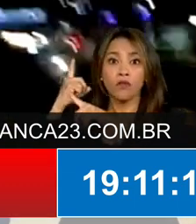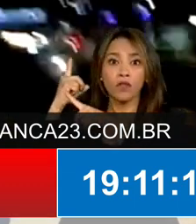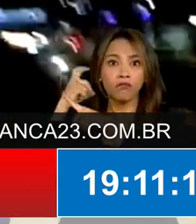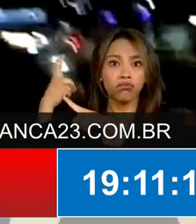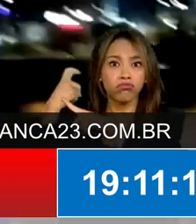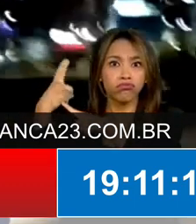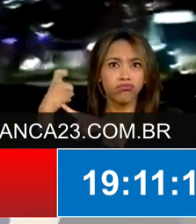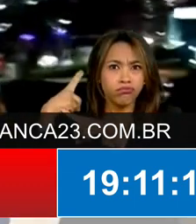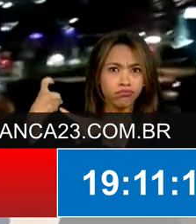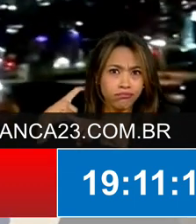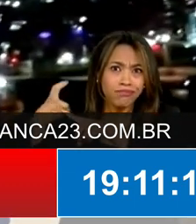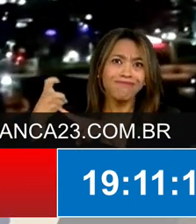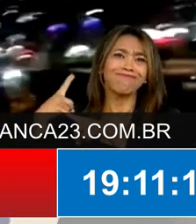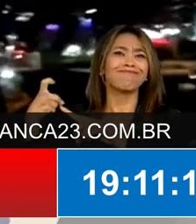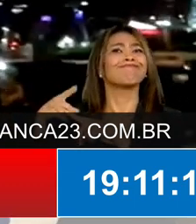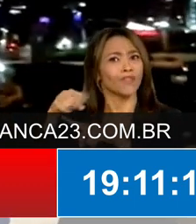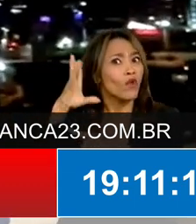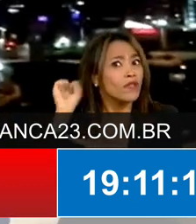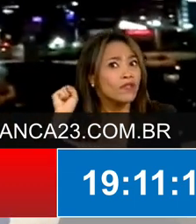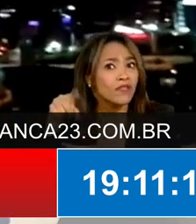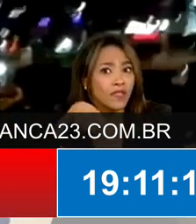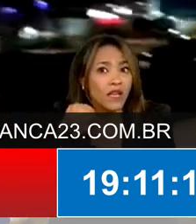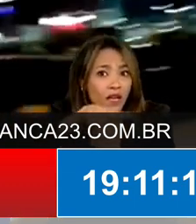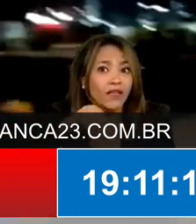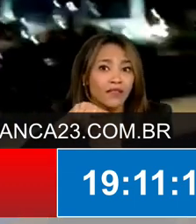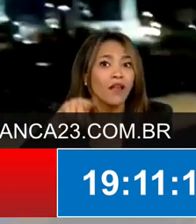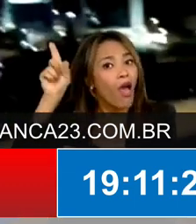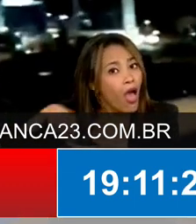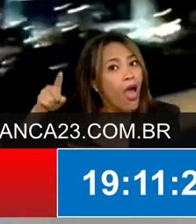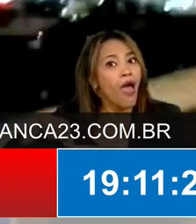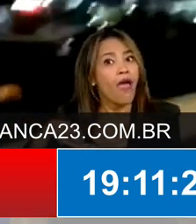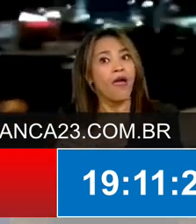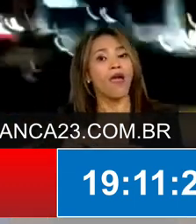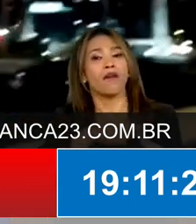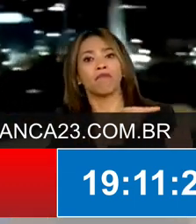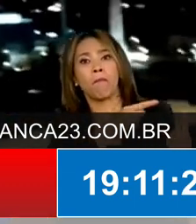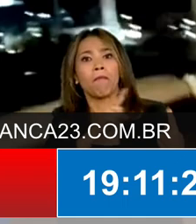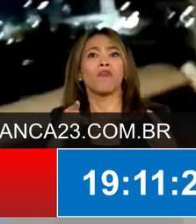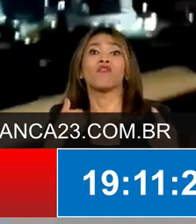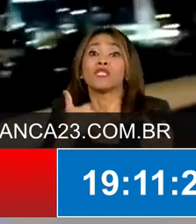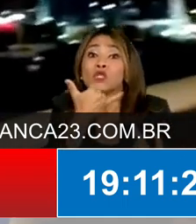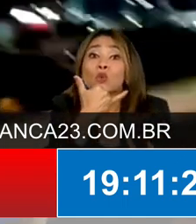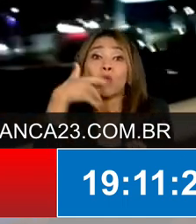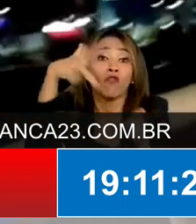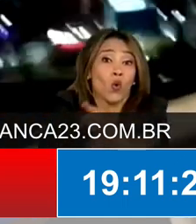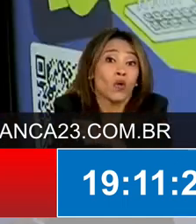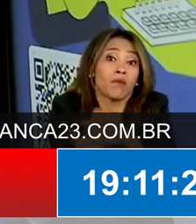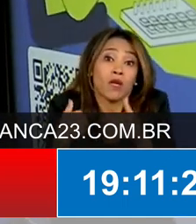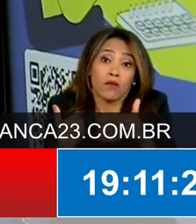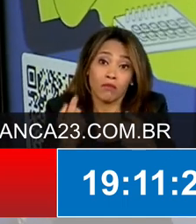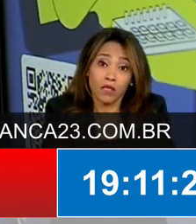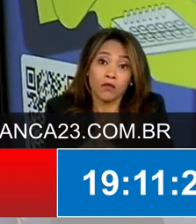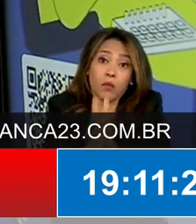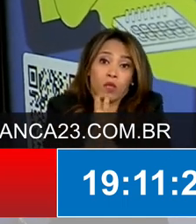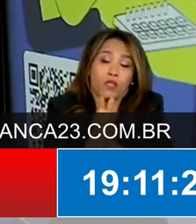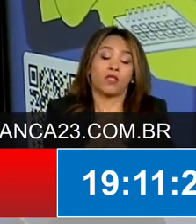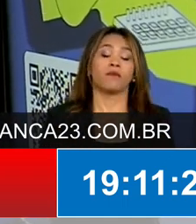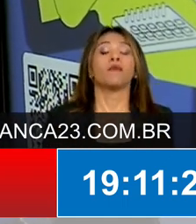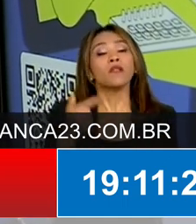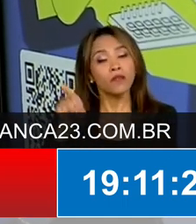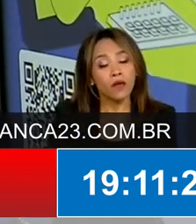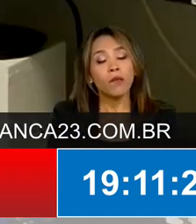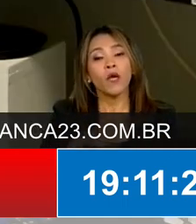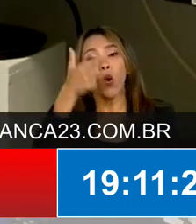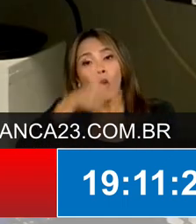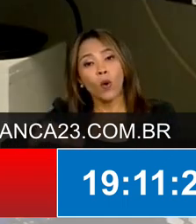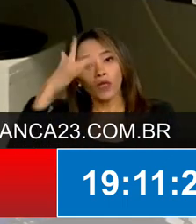começando ó tá ouvindo isso é ataque eu vou ter que interromper proteger também morador de Tel